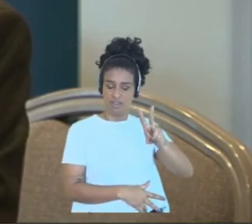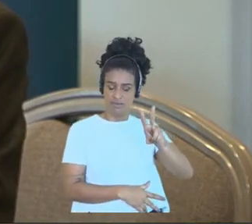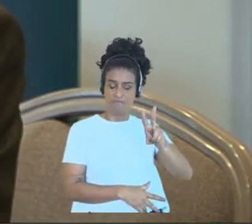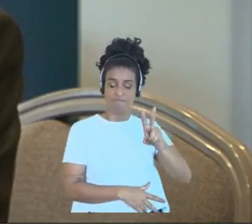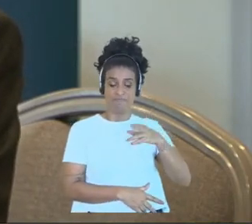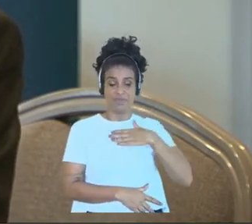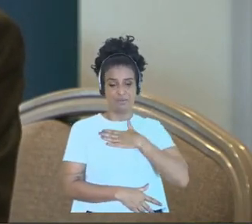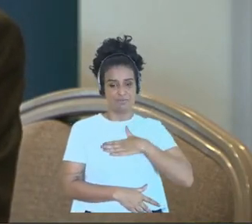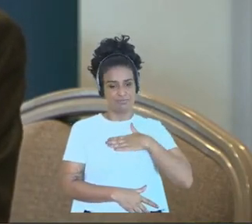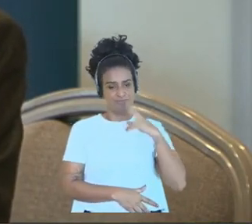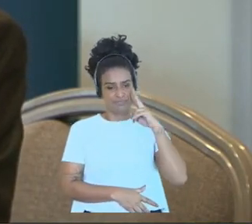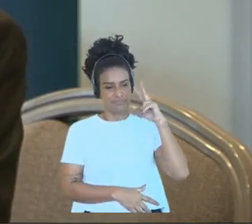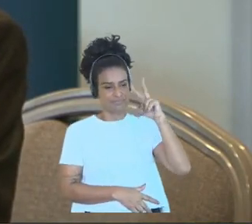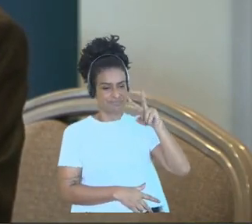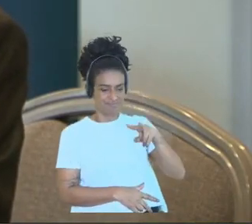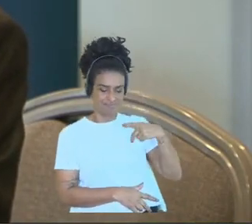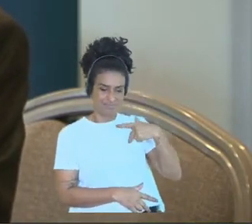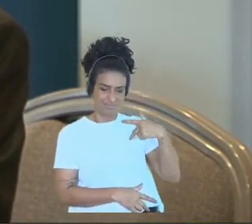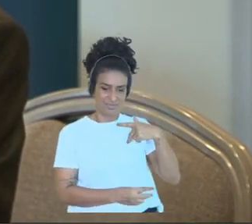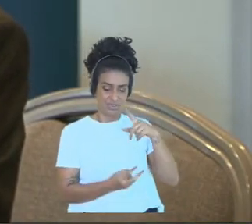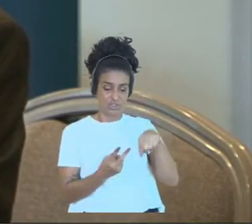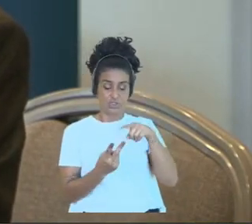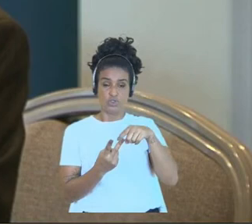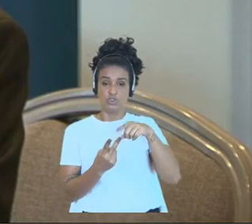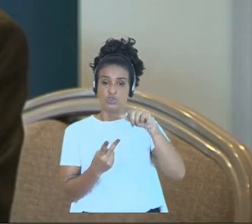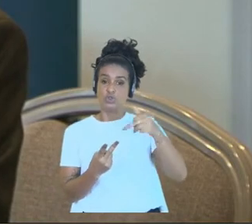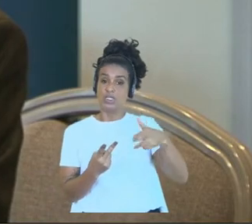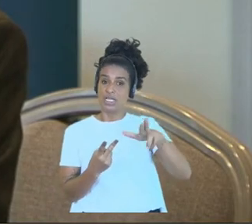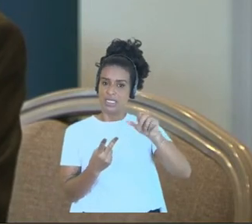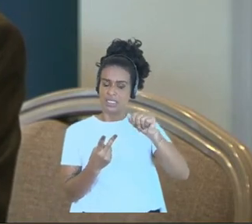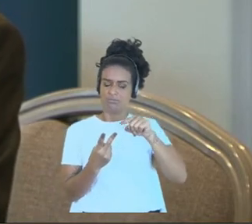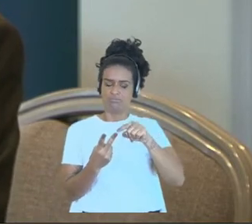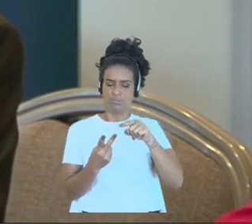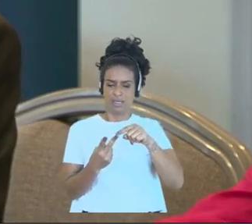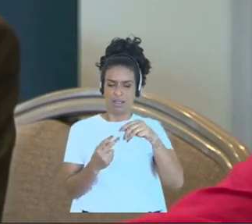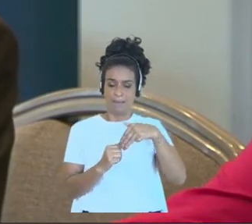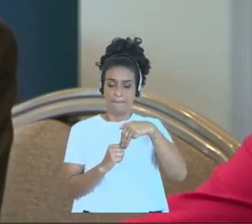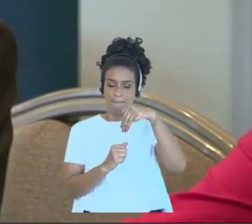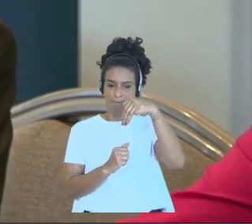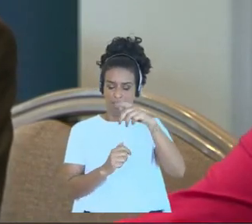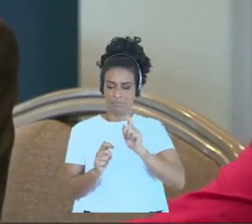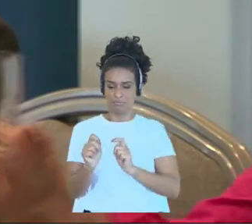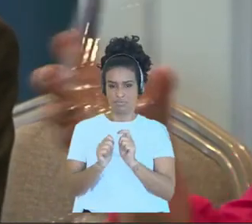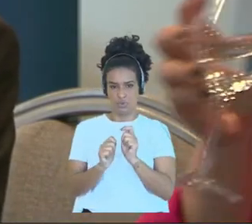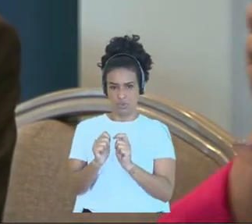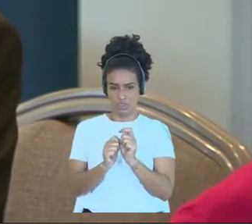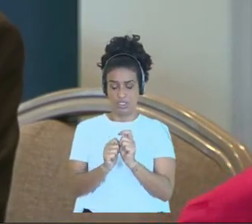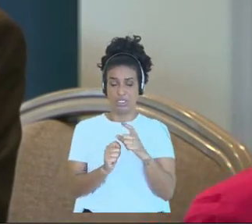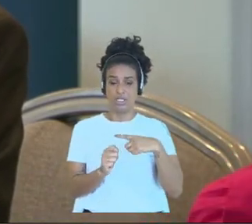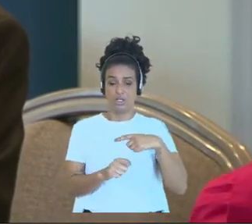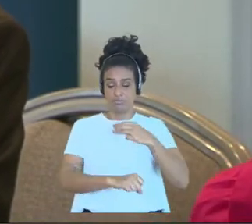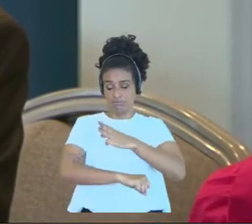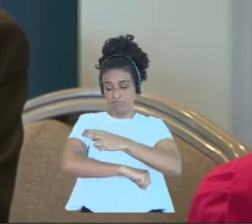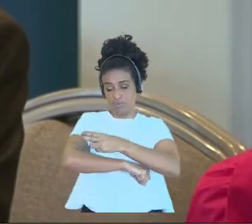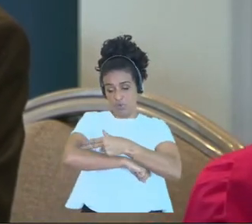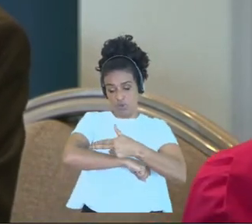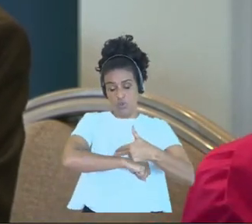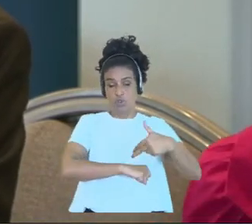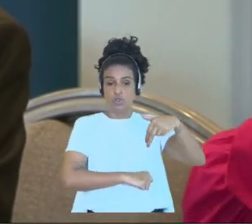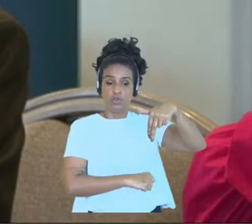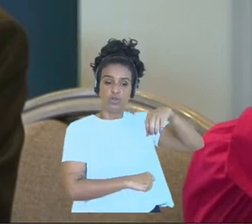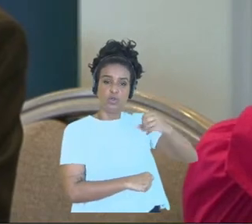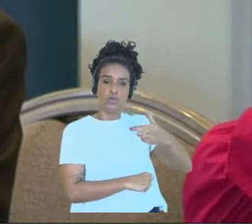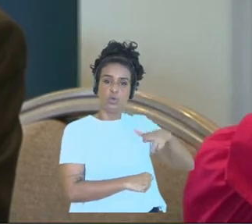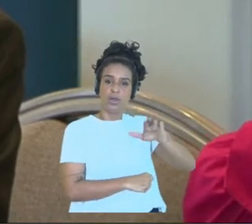Já vou apresentar a Juliana Damasceno, que é mestre em economia pela Universidade da Noruega, economista